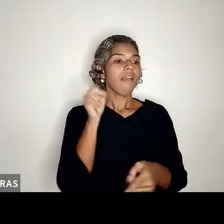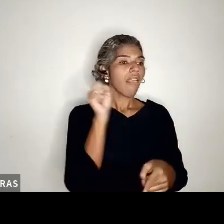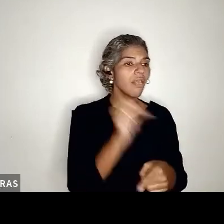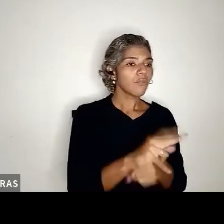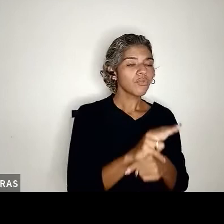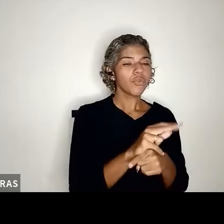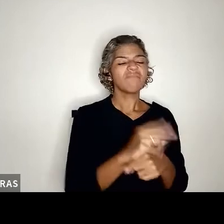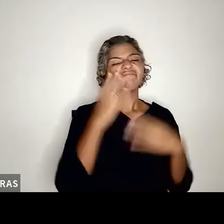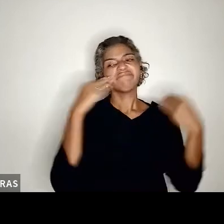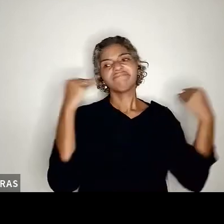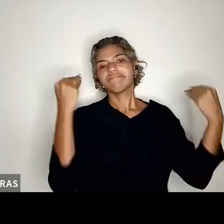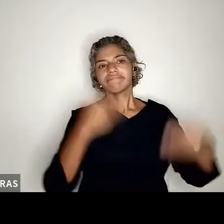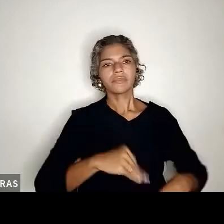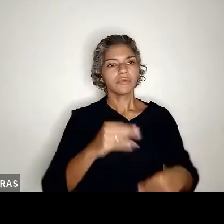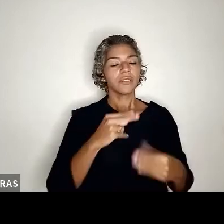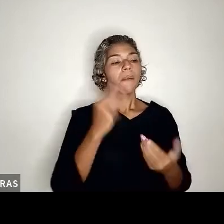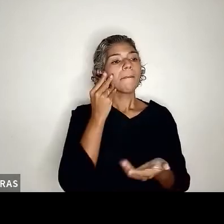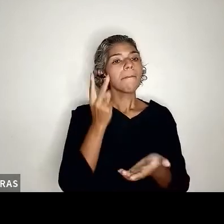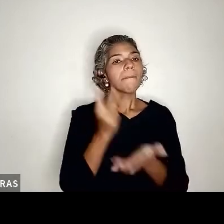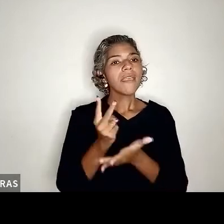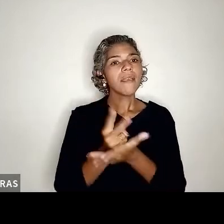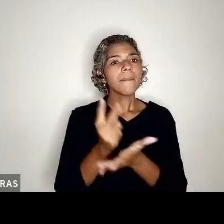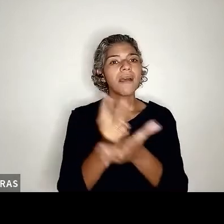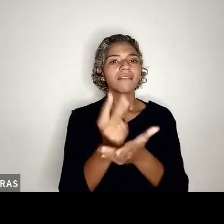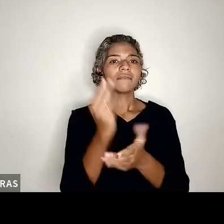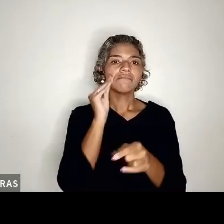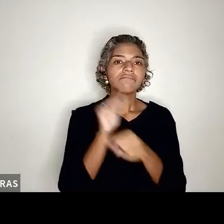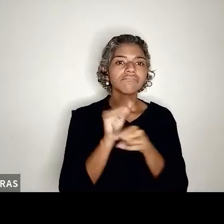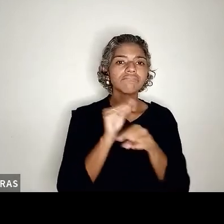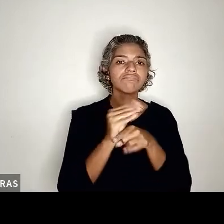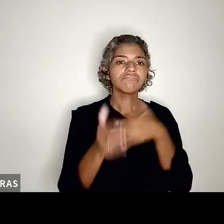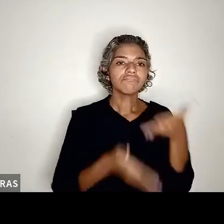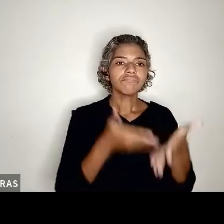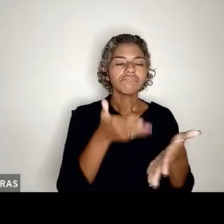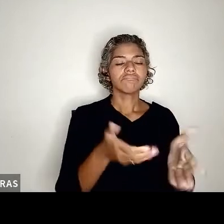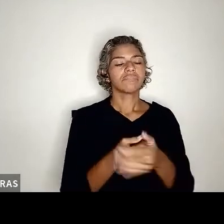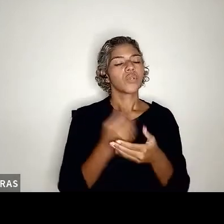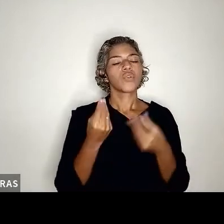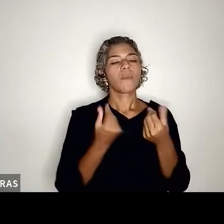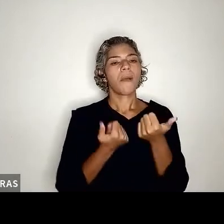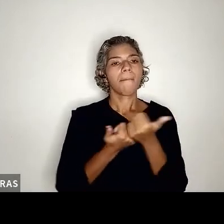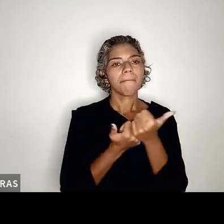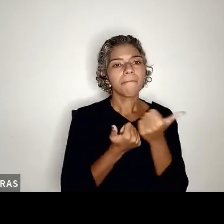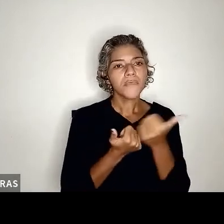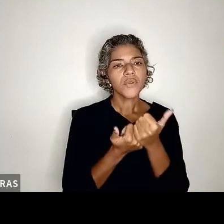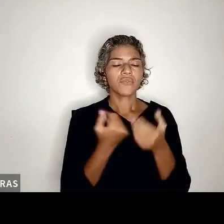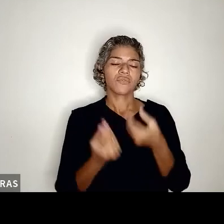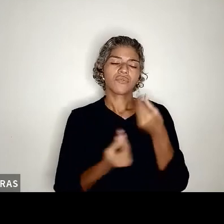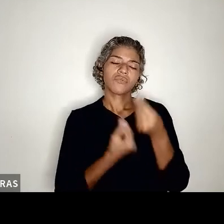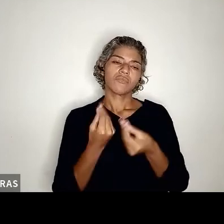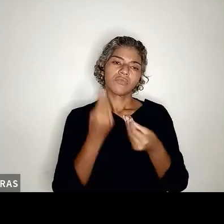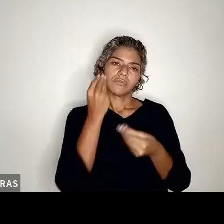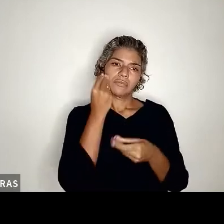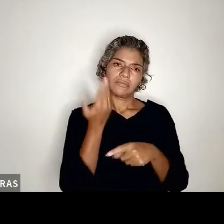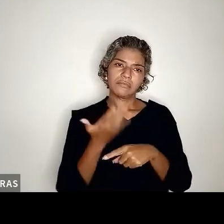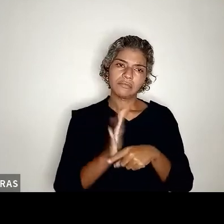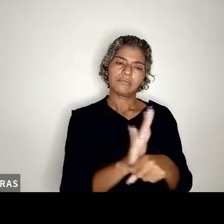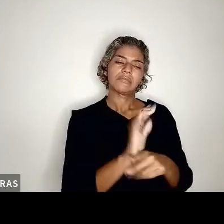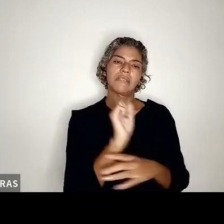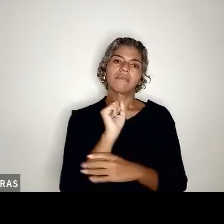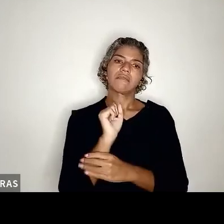tem que pautar aqui na nossa instituição, como apoiar, né? E de alguma forma garantir a